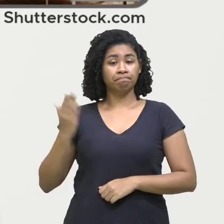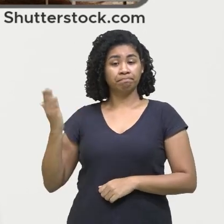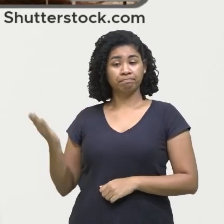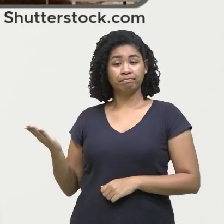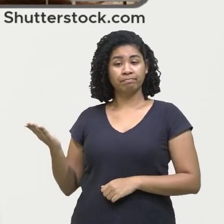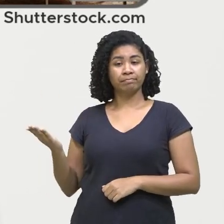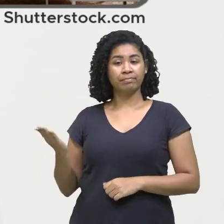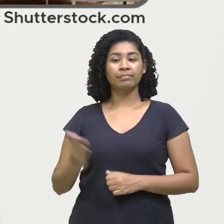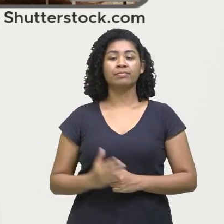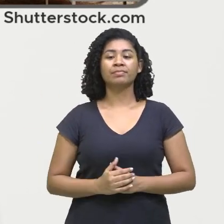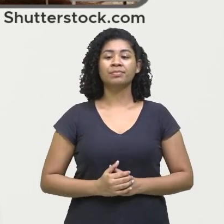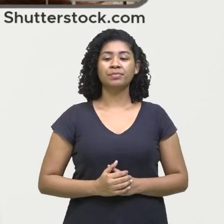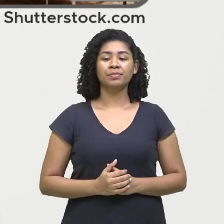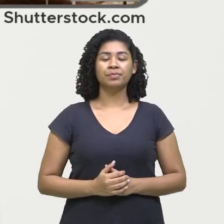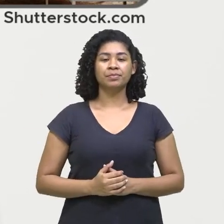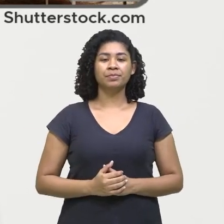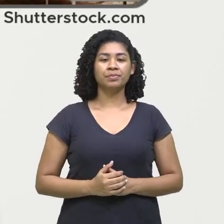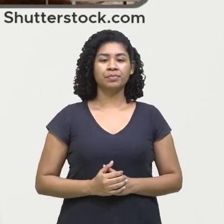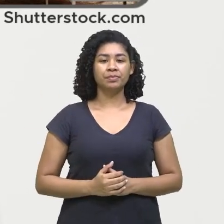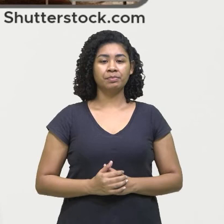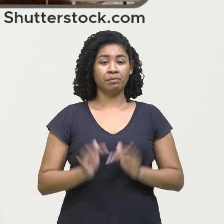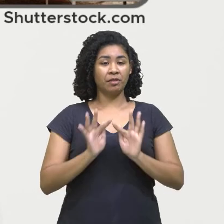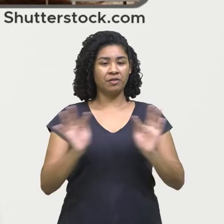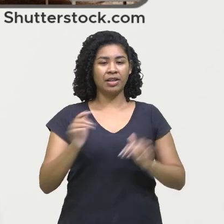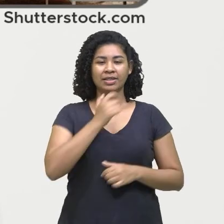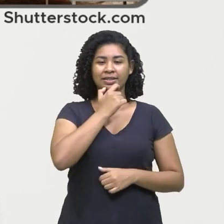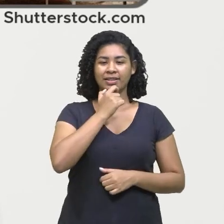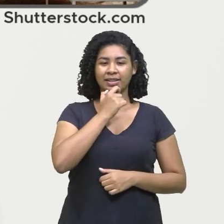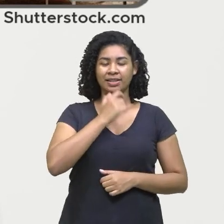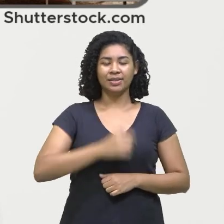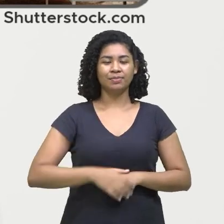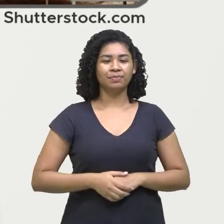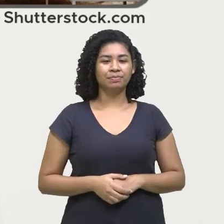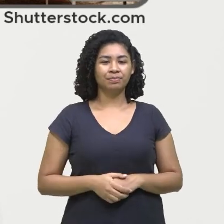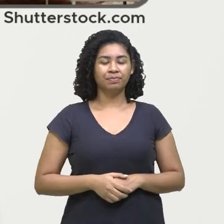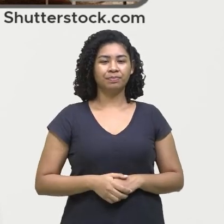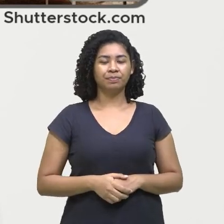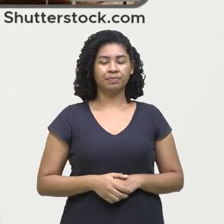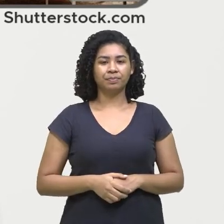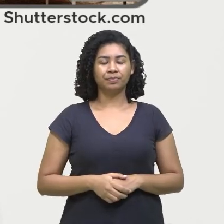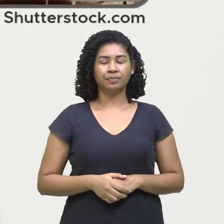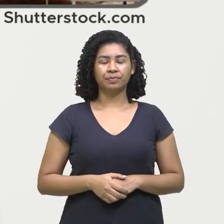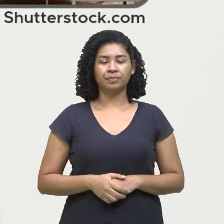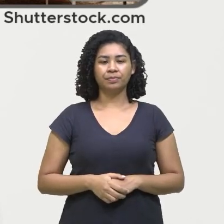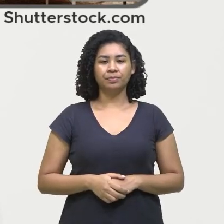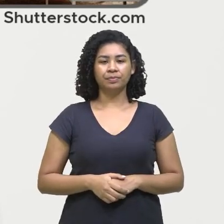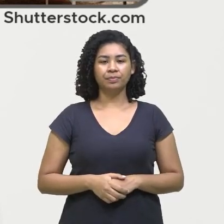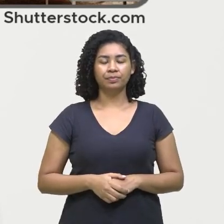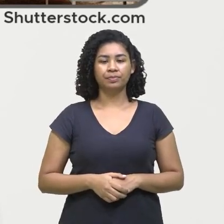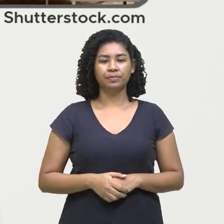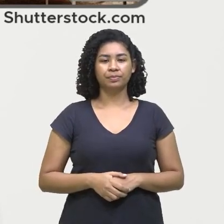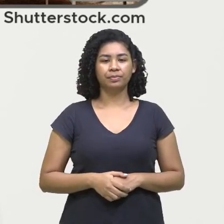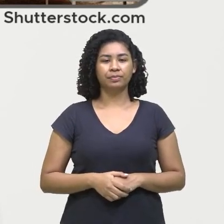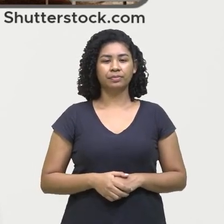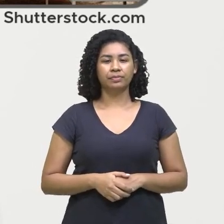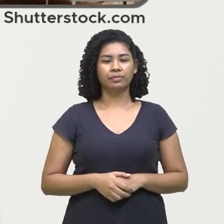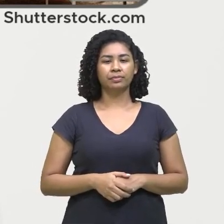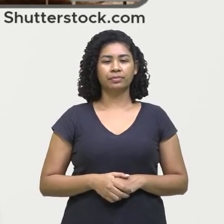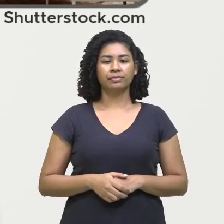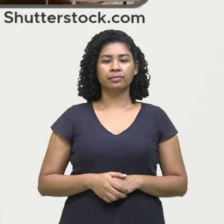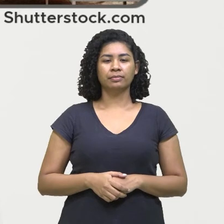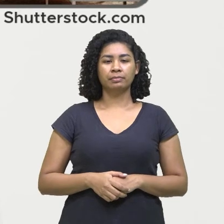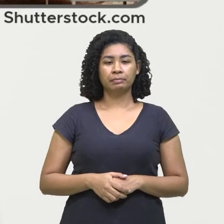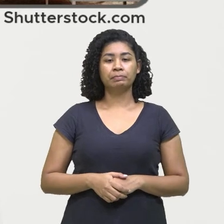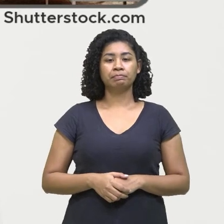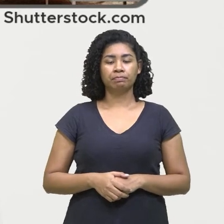só. I have a house on the beach. I have a house on the beach. Então, o